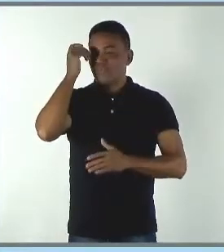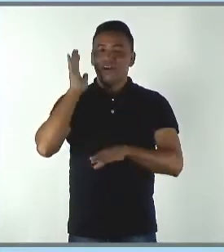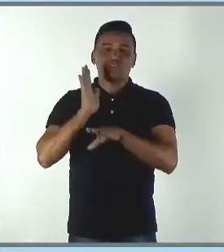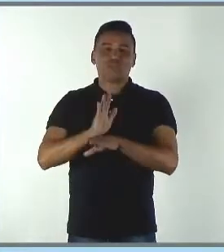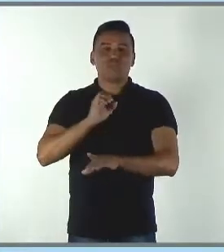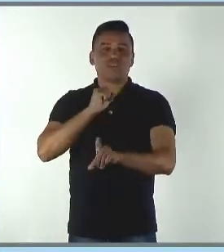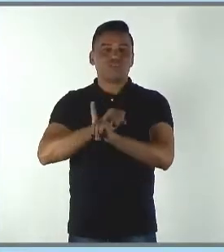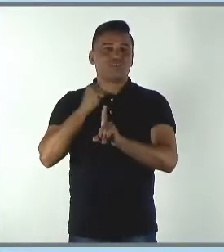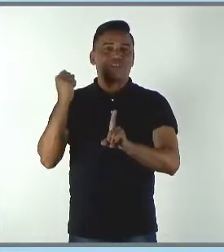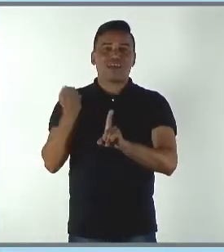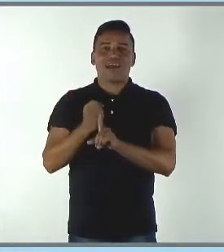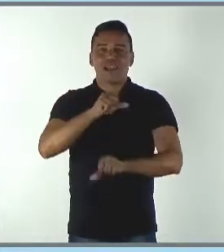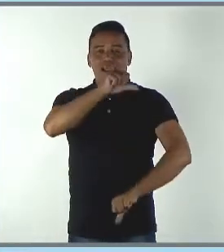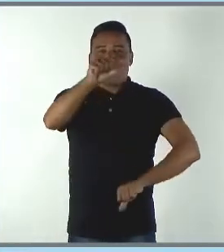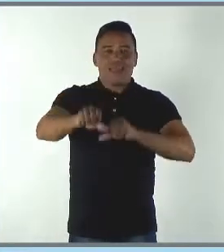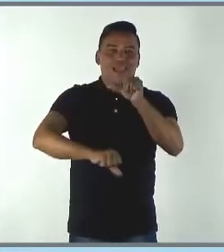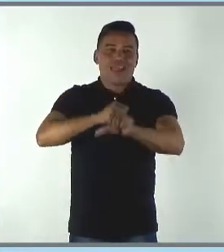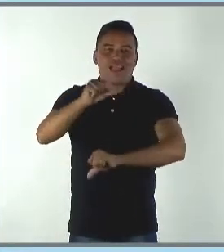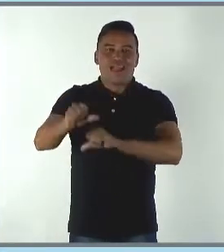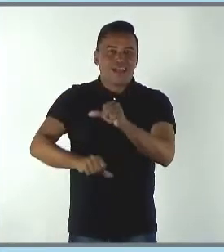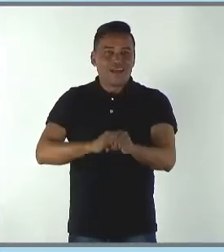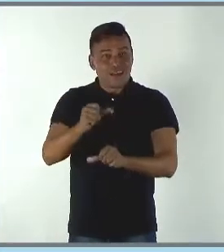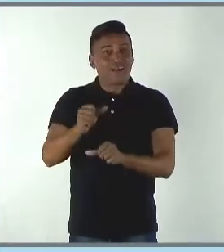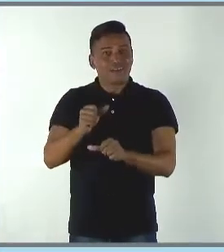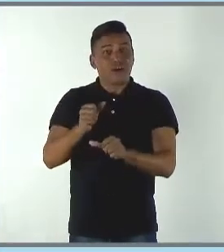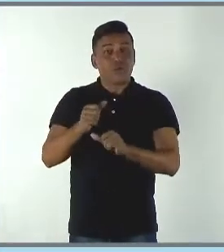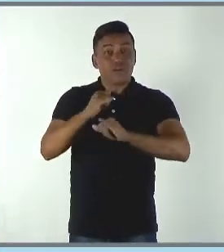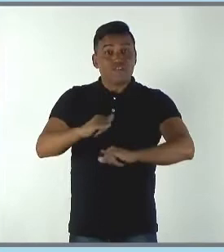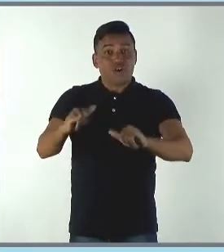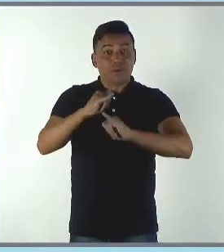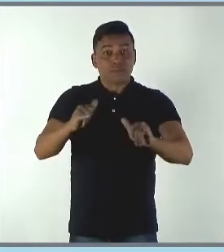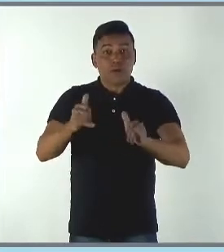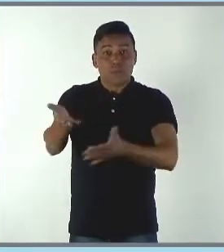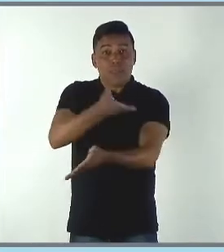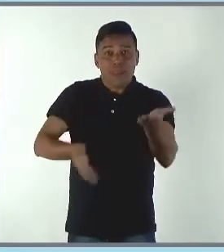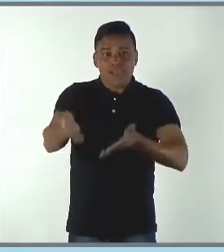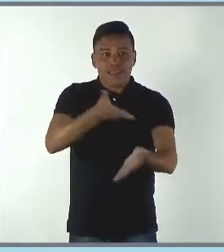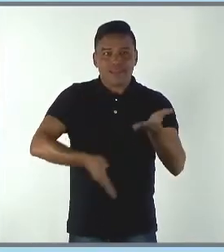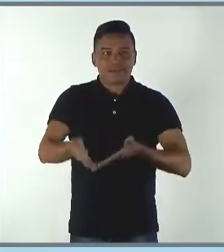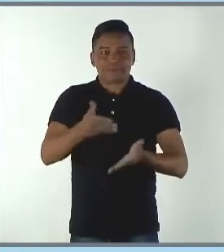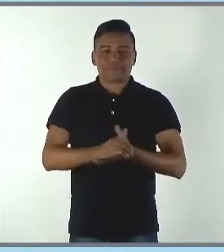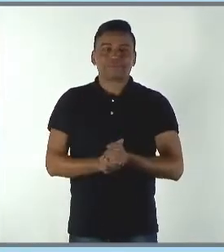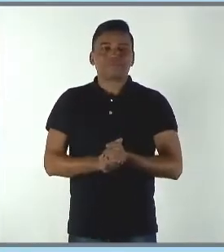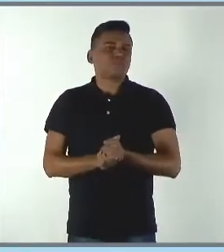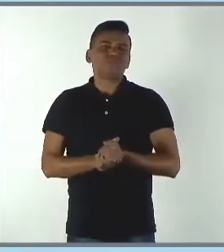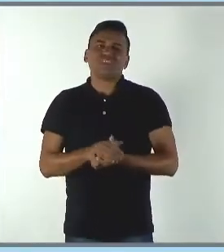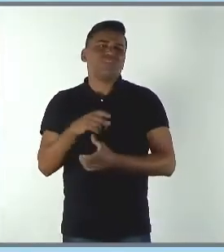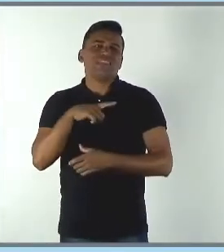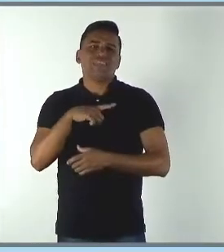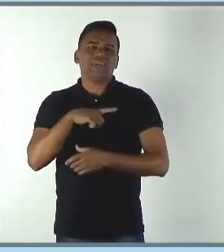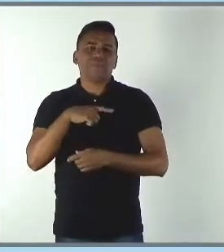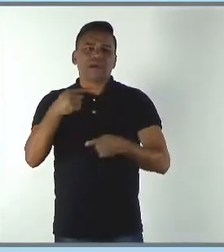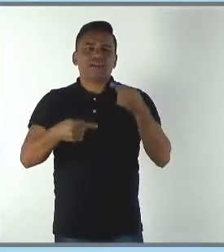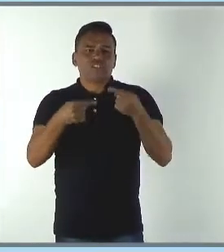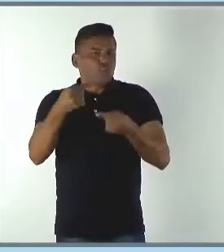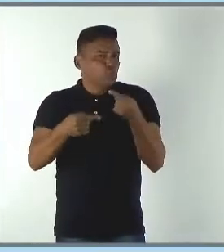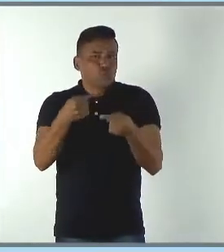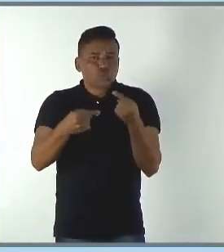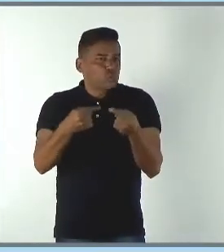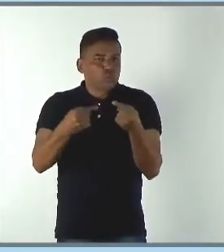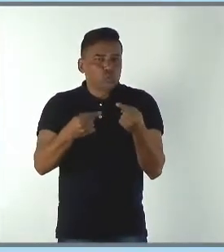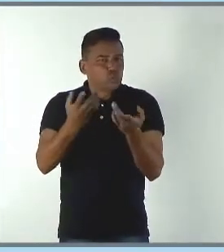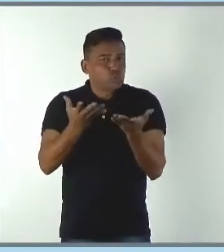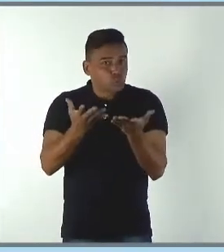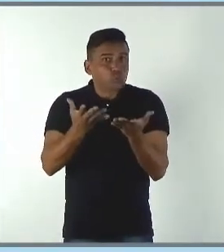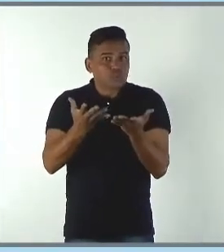é o território da circulação de informações. A gente não vai ter tempo de discutir aqui, não é nem o nosso interesse, mas o